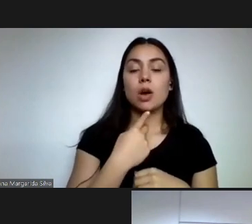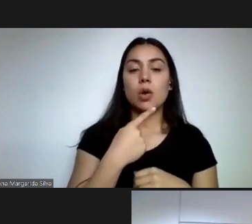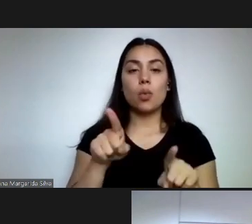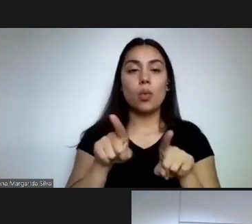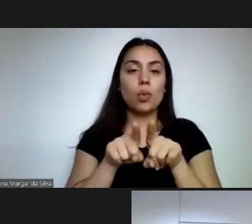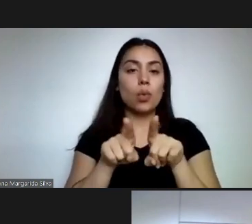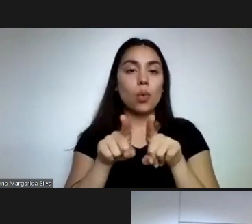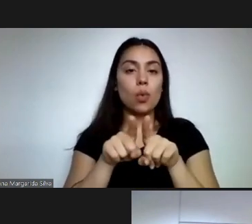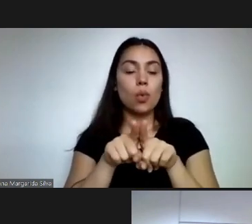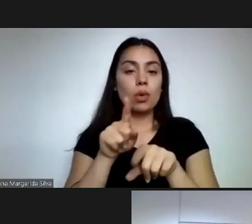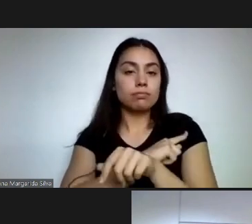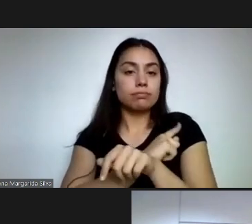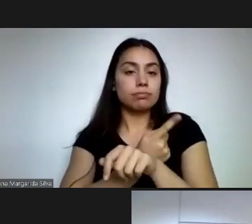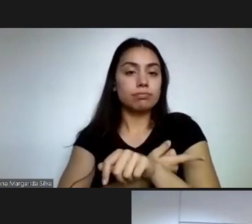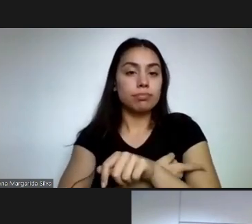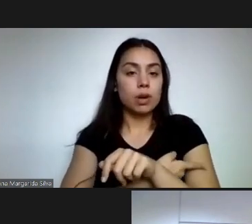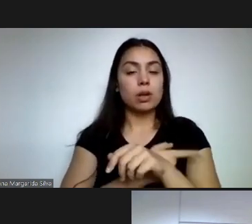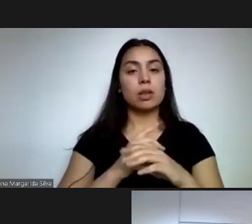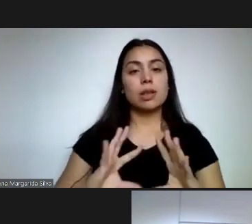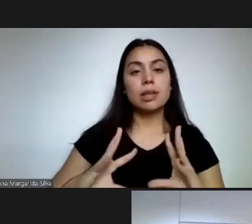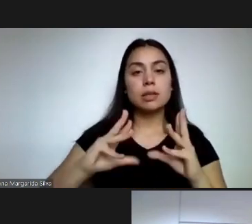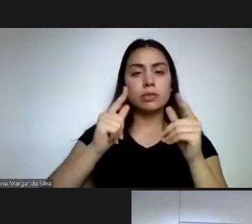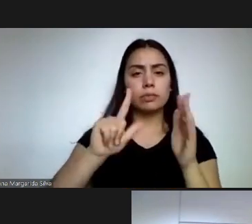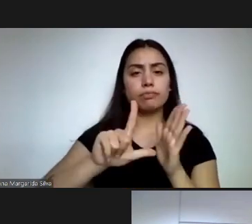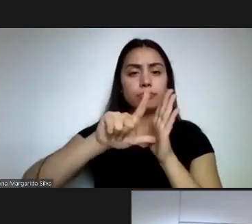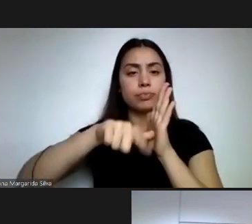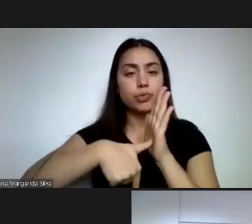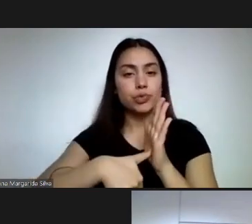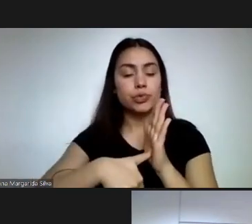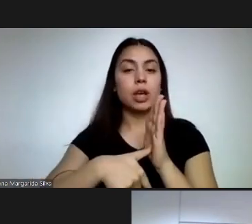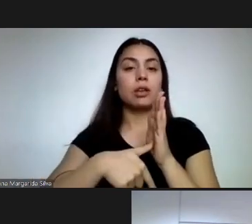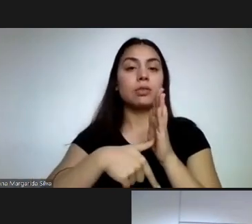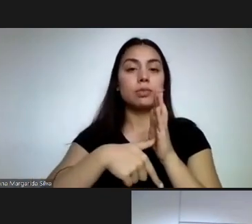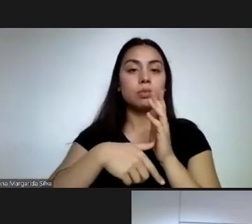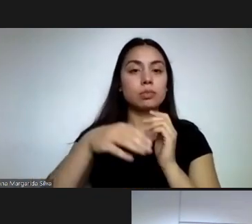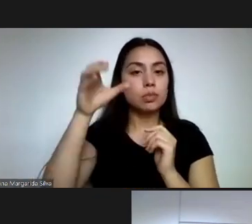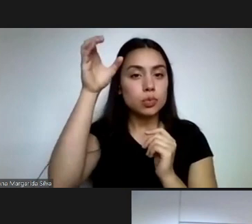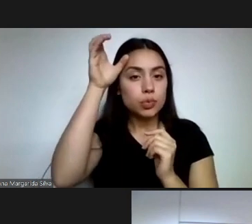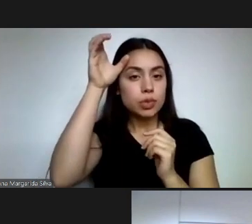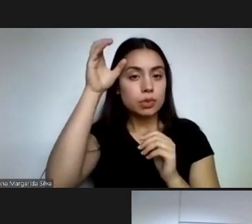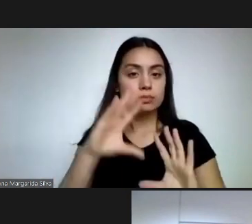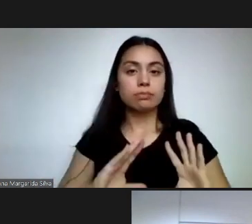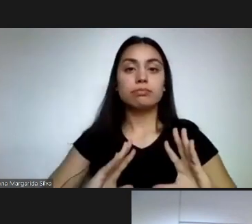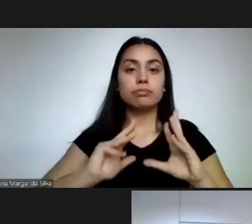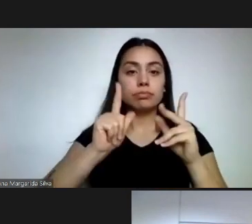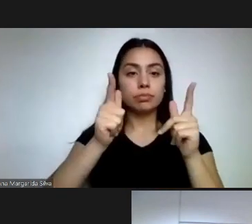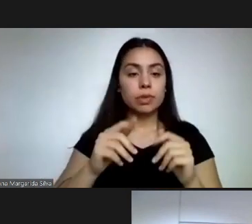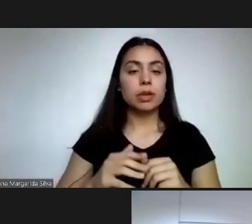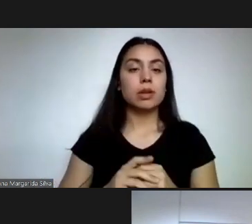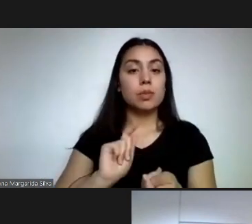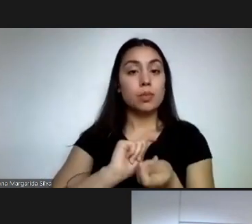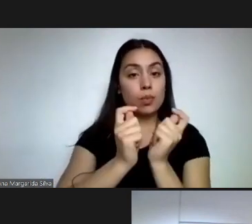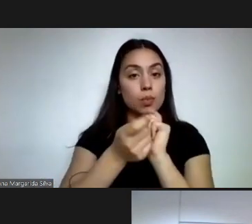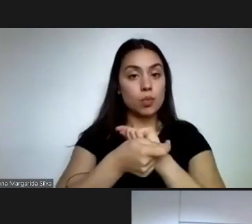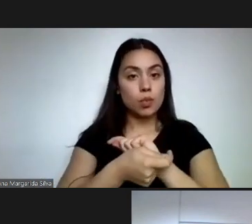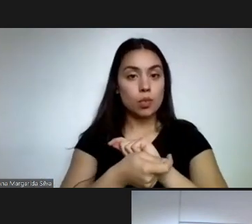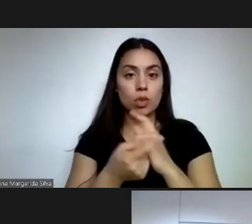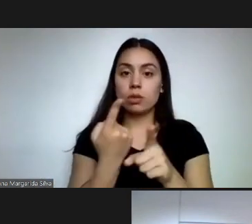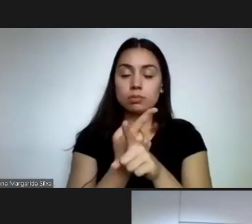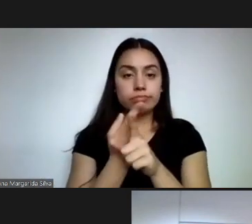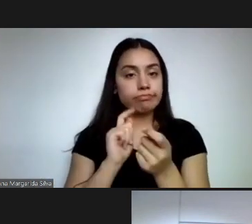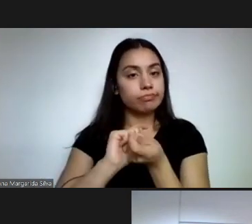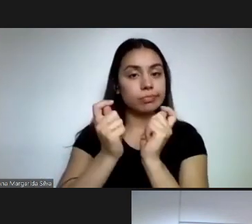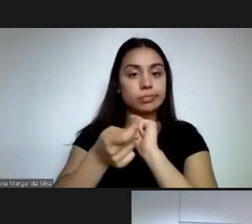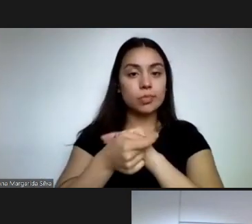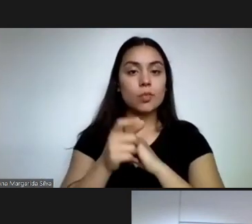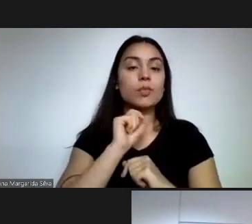têm para refletirem, desenvolverem as suas competências, desenvolverem as suas comunidades e serem agentes de transformação, não é? Portanto, assim, de